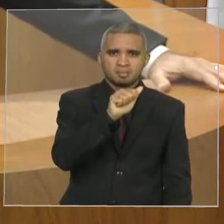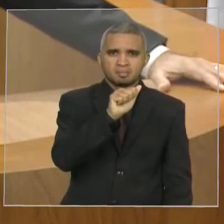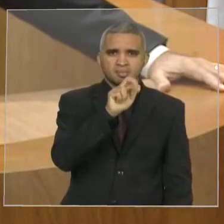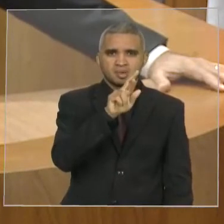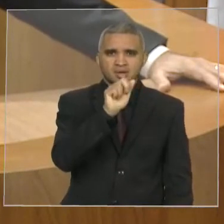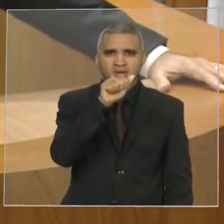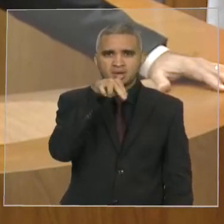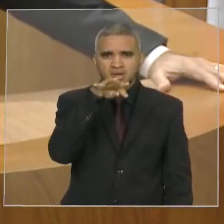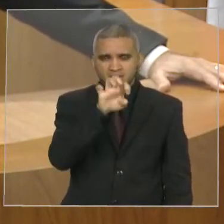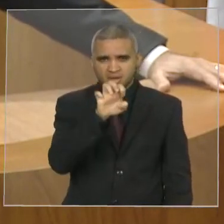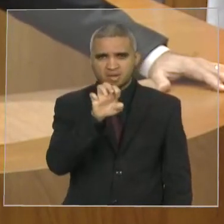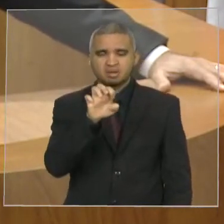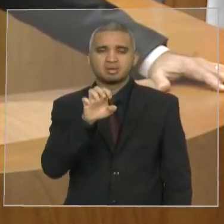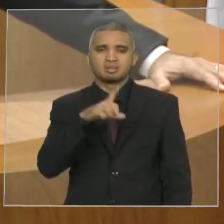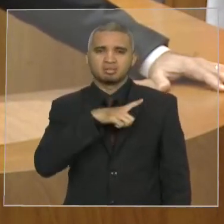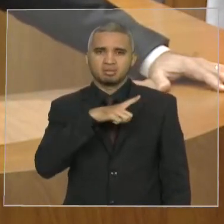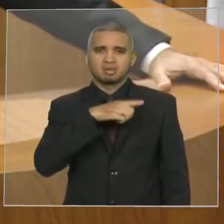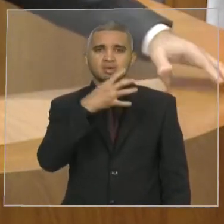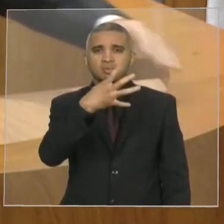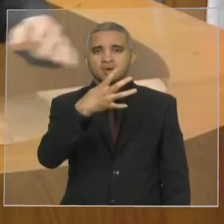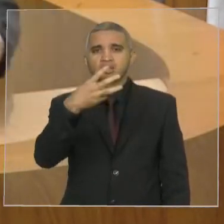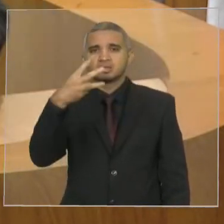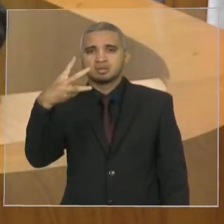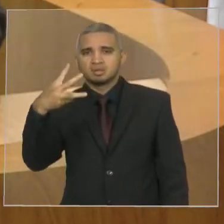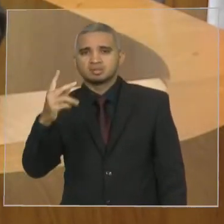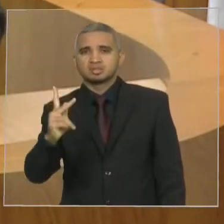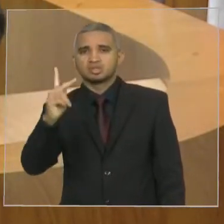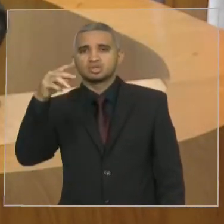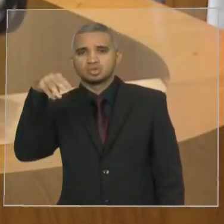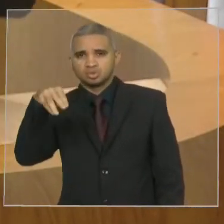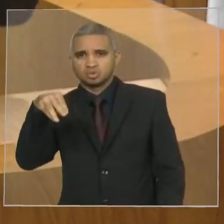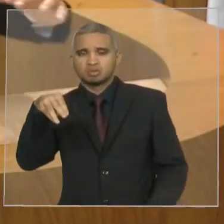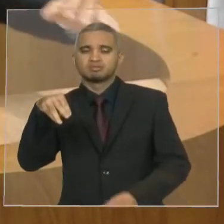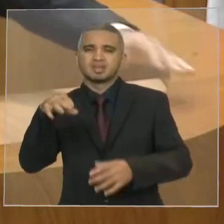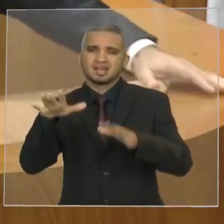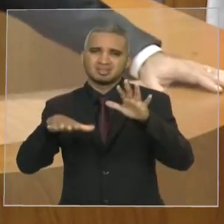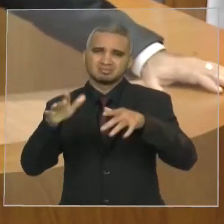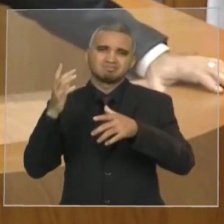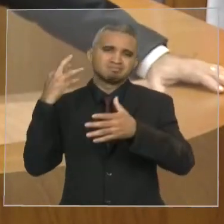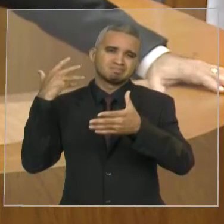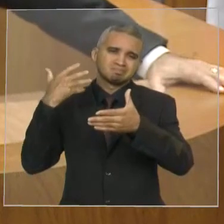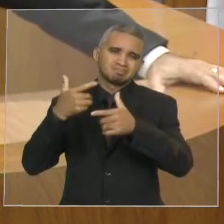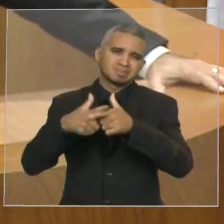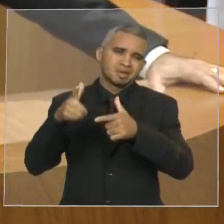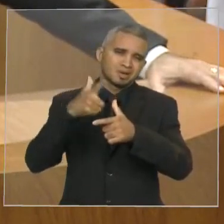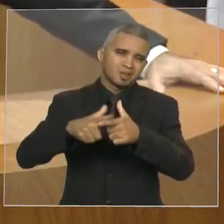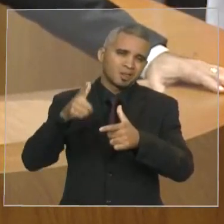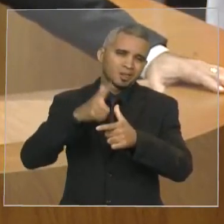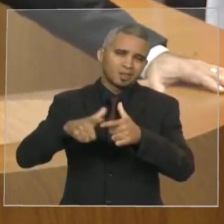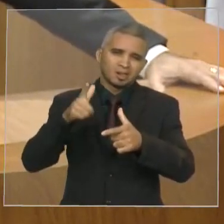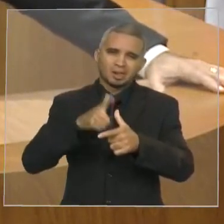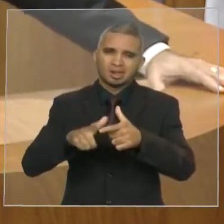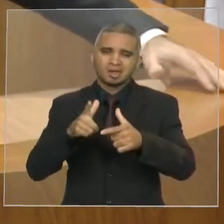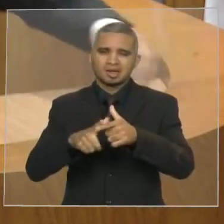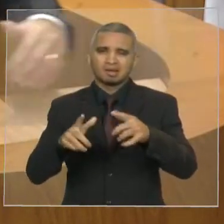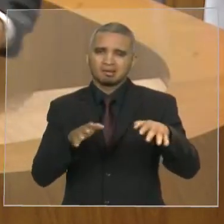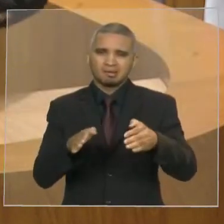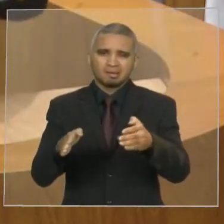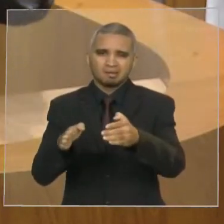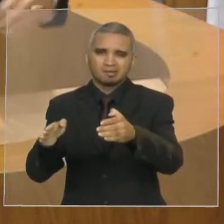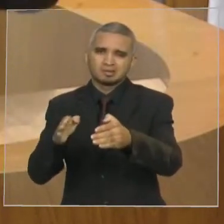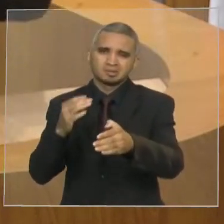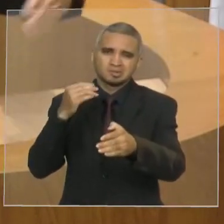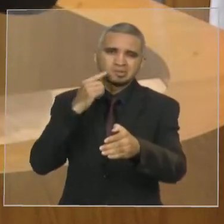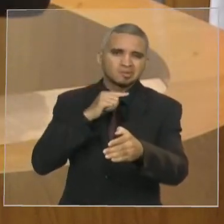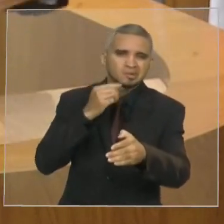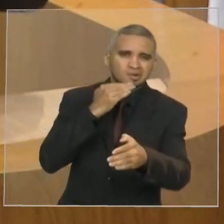quilômetros, que realmente traz muitos problemas para o povo daquela região, e que já houve a decisão política, já houve os